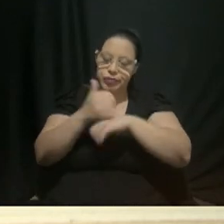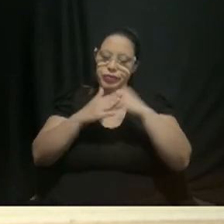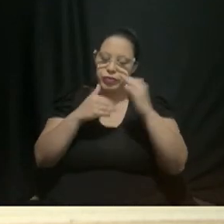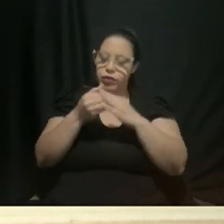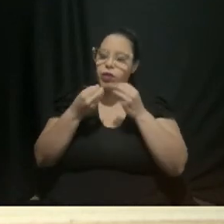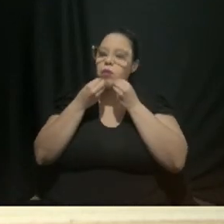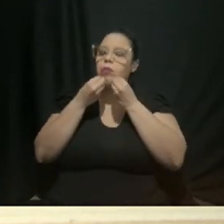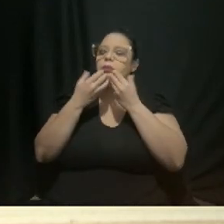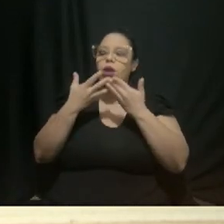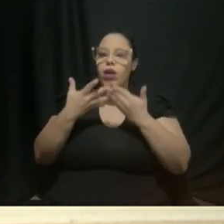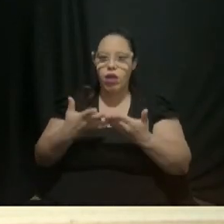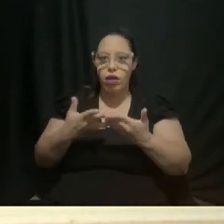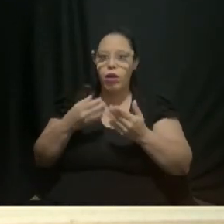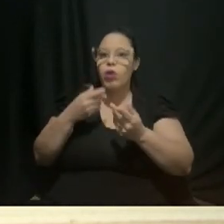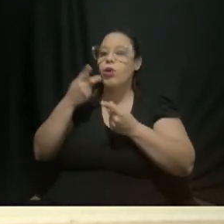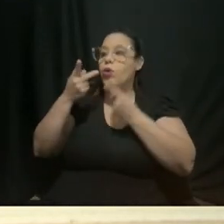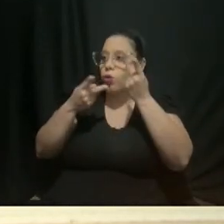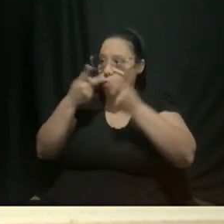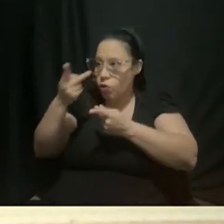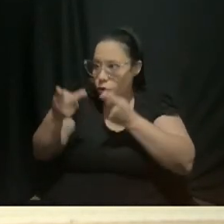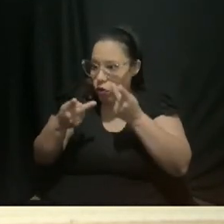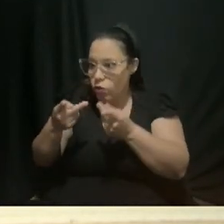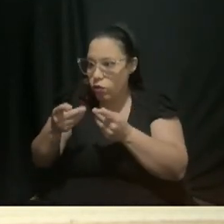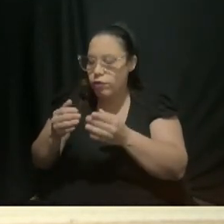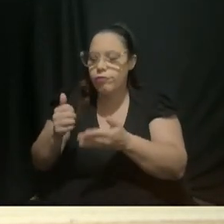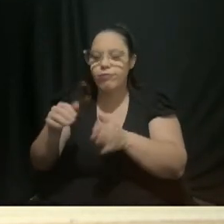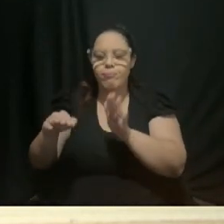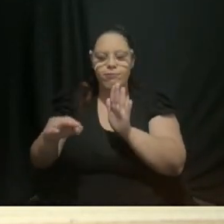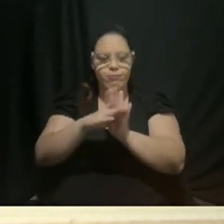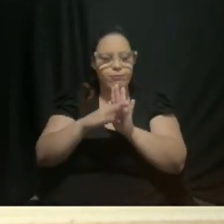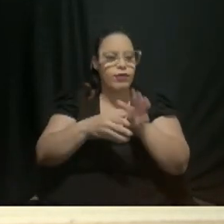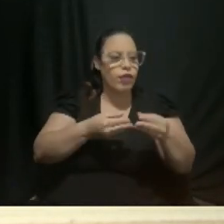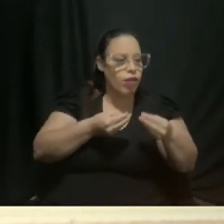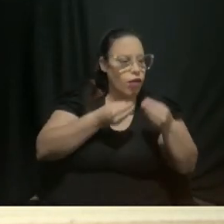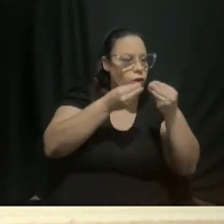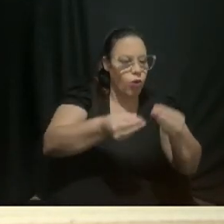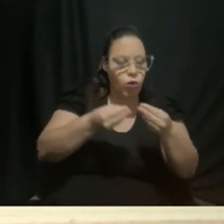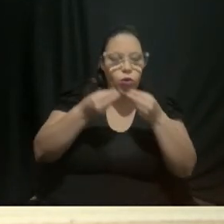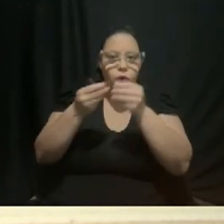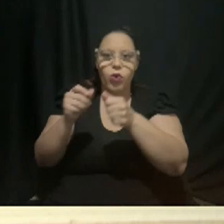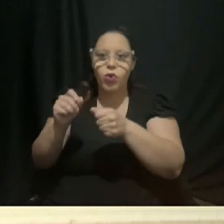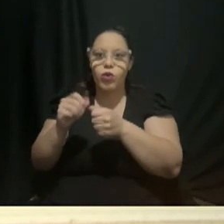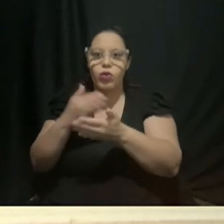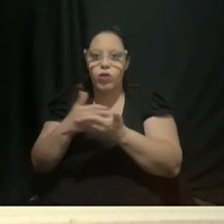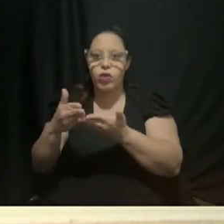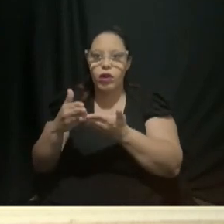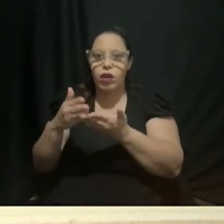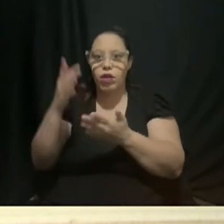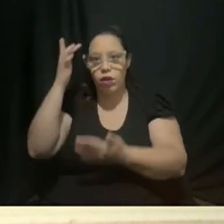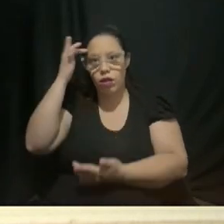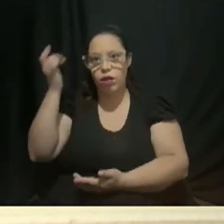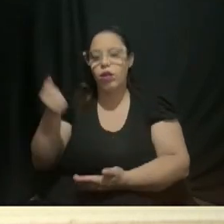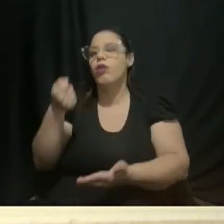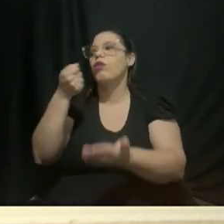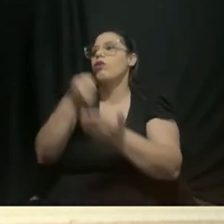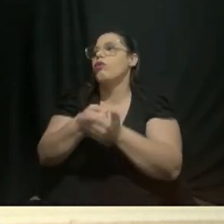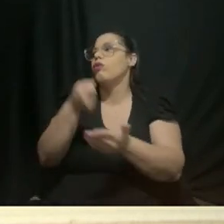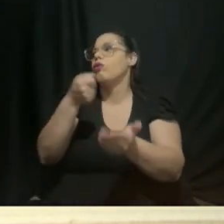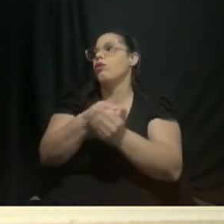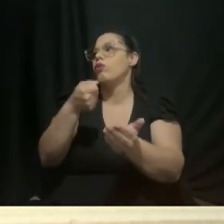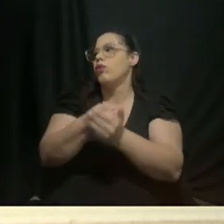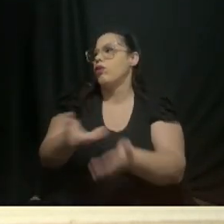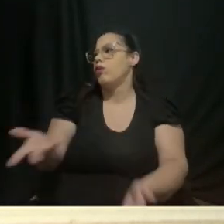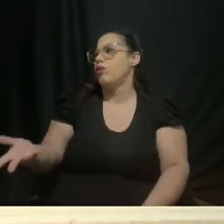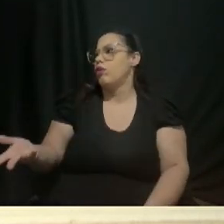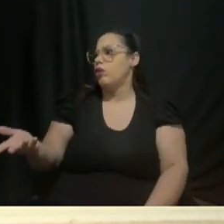né? Auxiliar direito com a saúde, né? Que às vezes entra uma pessoa hoje e aí amanhã já vem aquelas cobranças. Então, assim, quando você contratar, já passar, ó. É